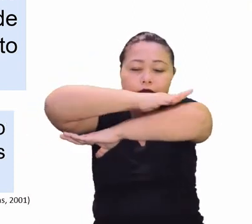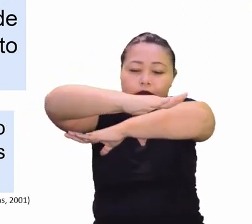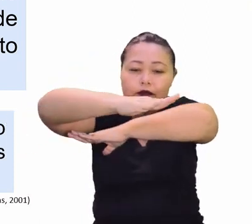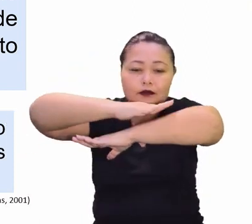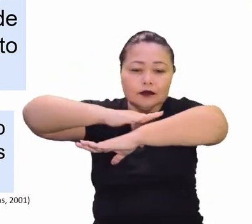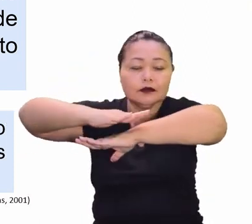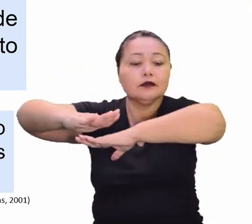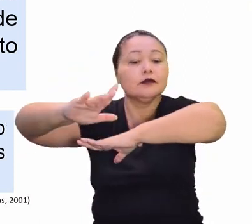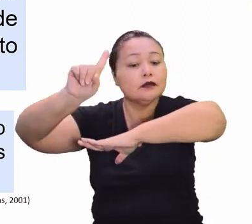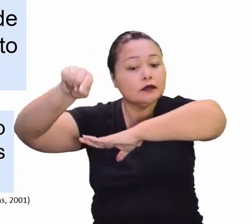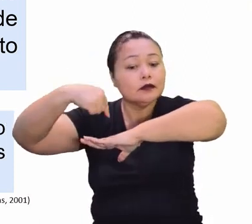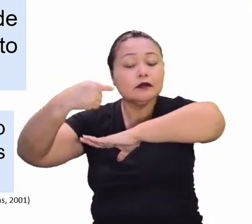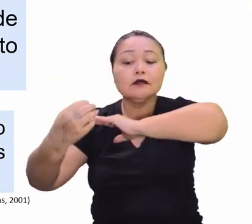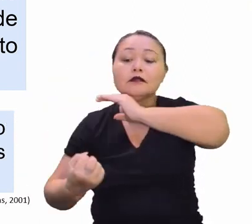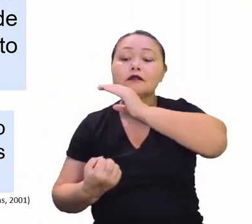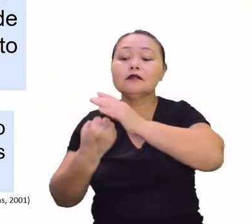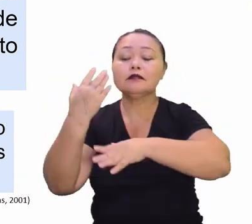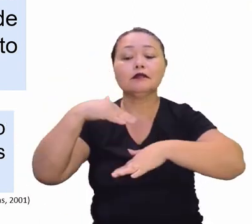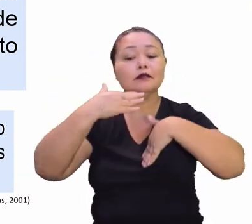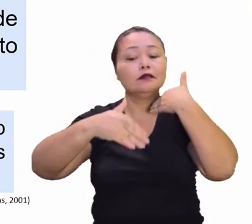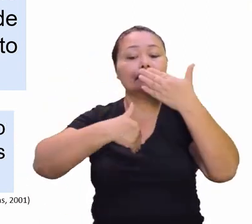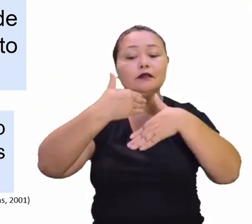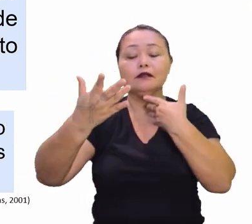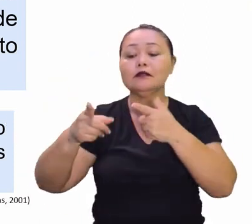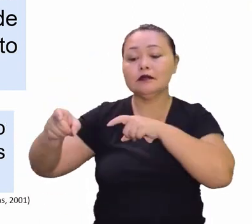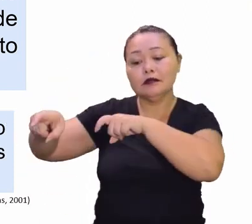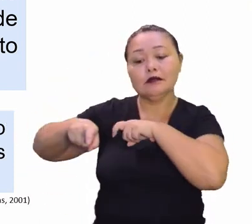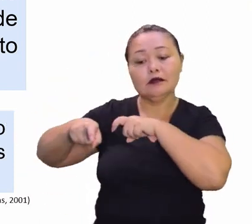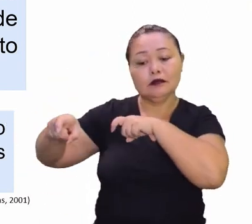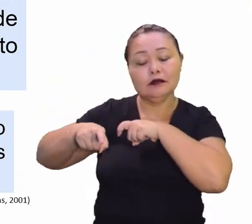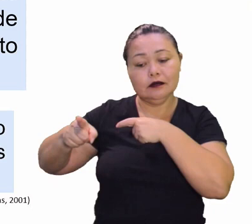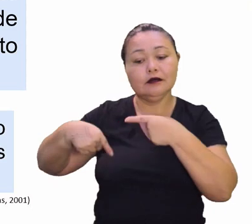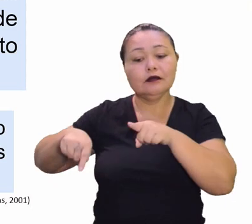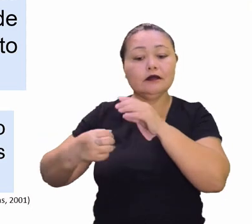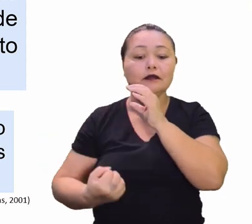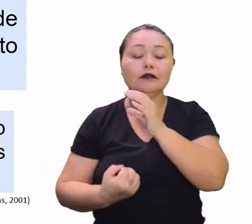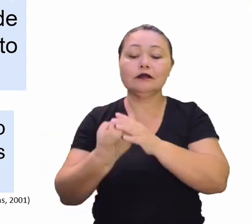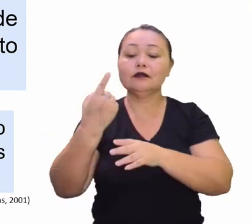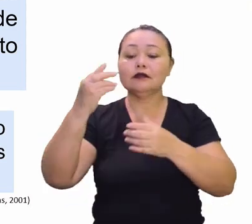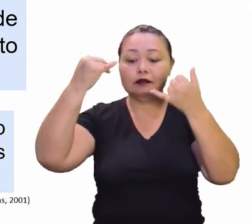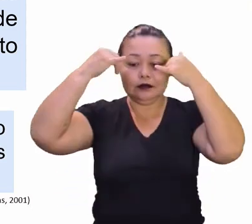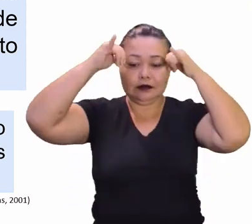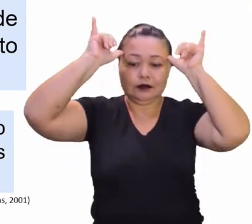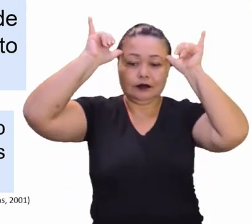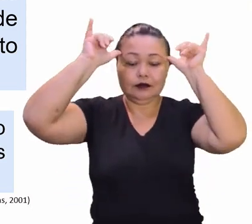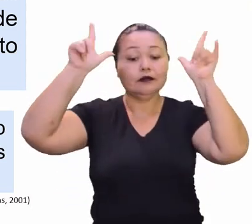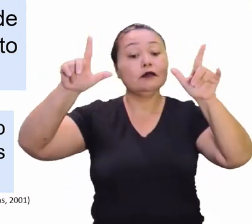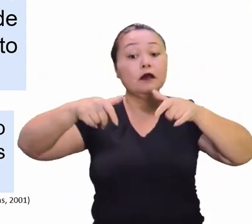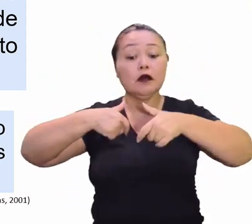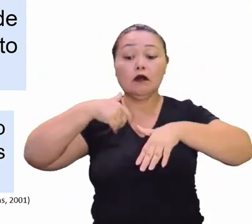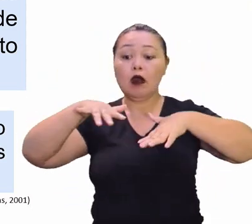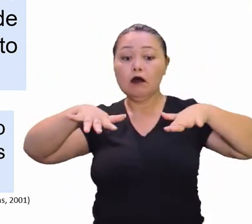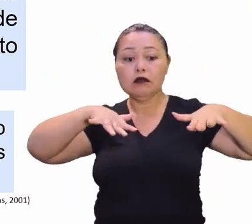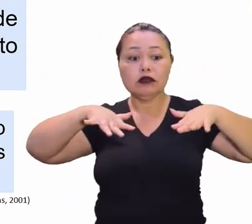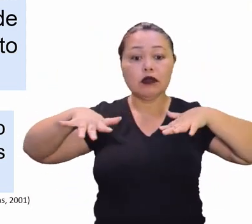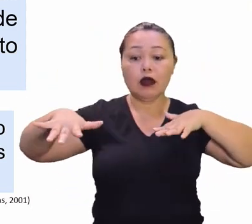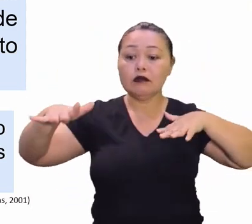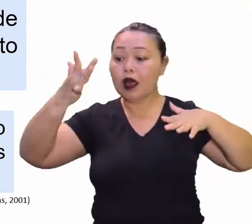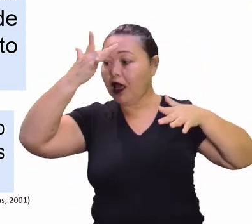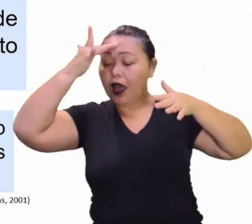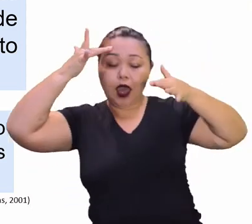foi decisiva para o surto de desenvolvimento da agricultura e da criação de gado e ocasionou um grande